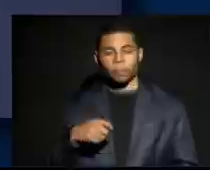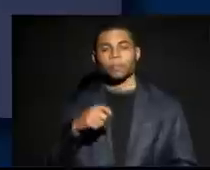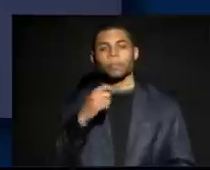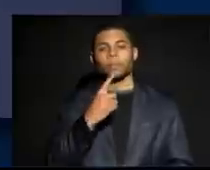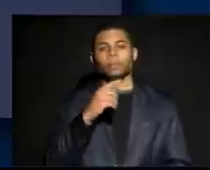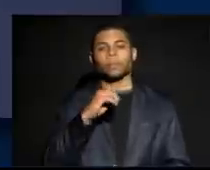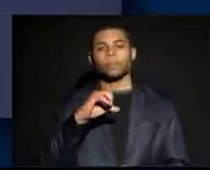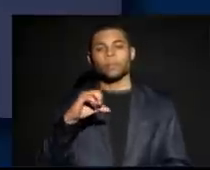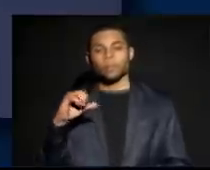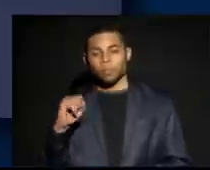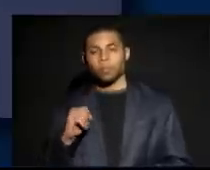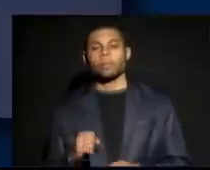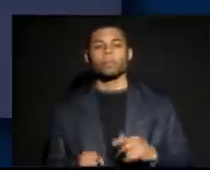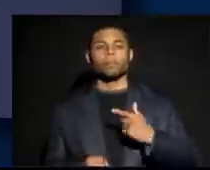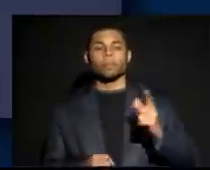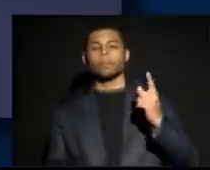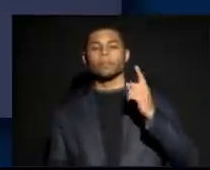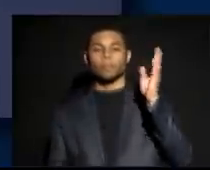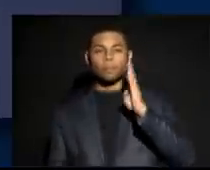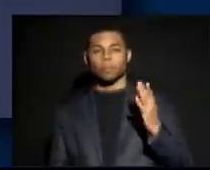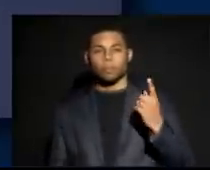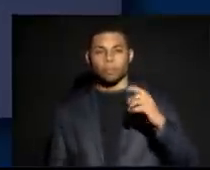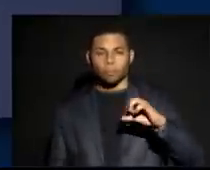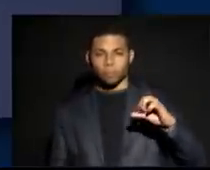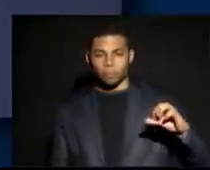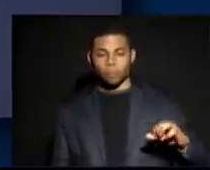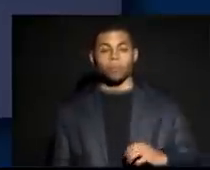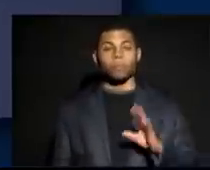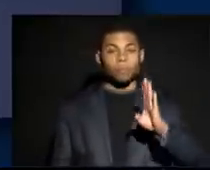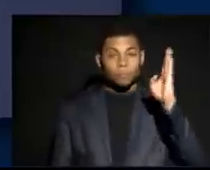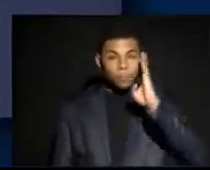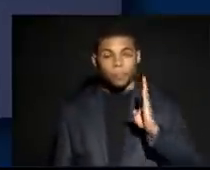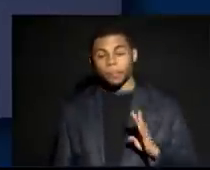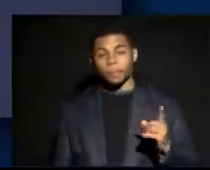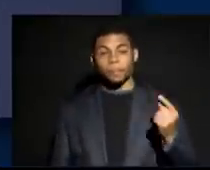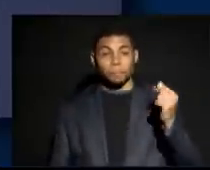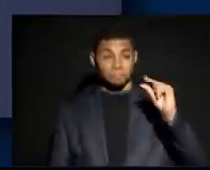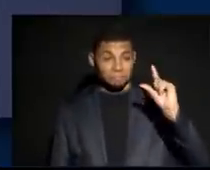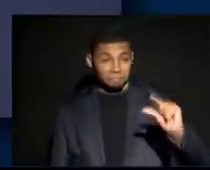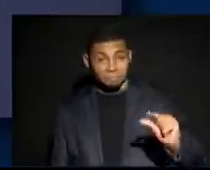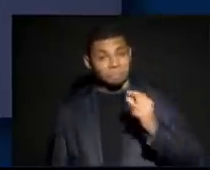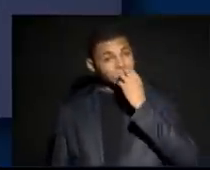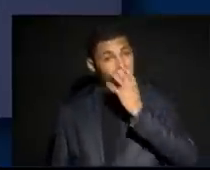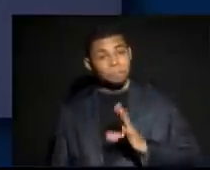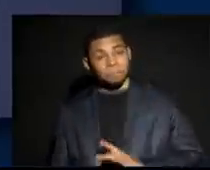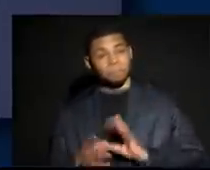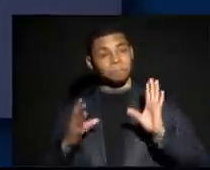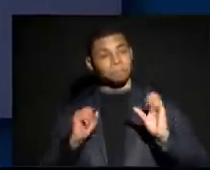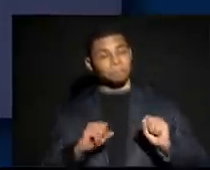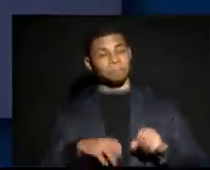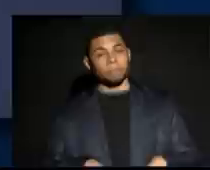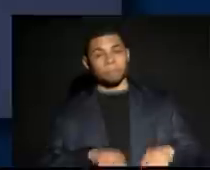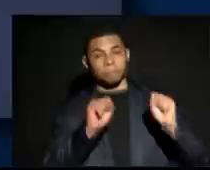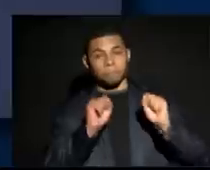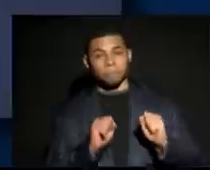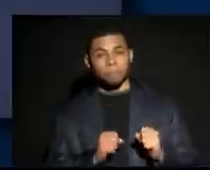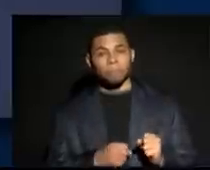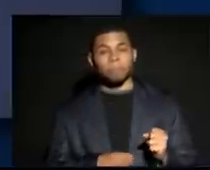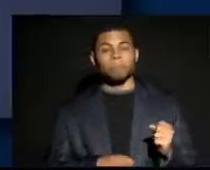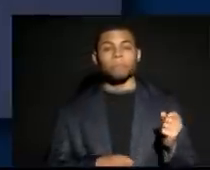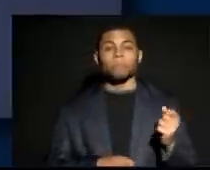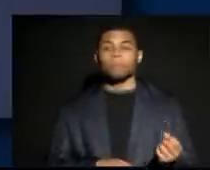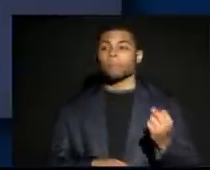99 a dinâmica exatamente a mesma né o o dinheiro ficar barato e disponível nas economias centrais